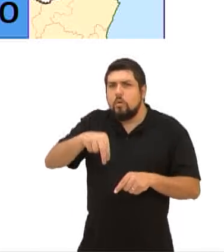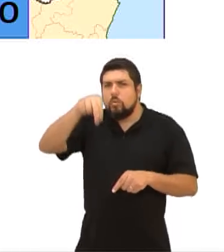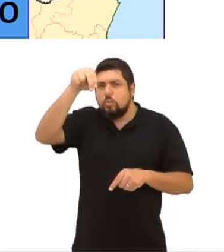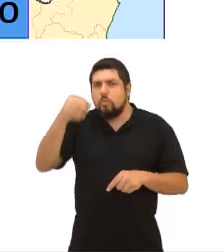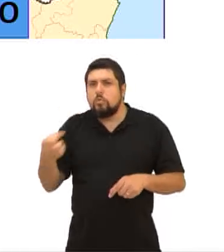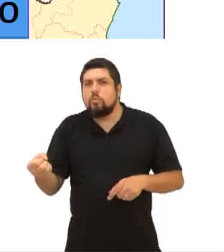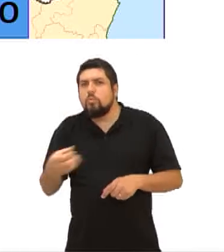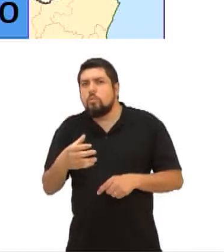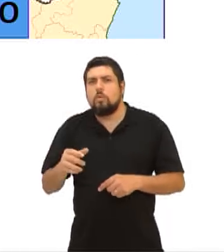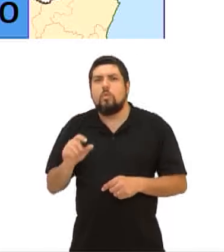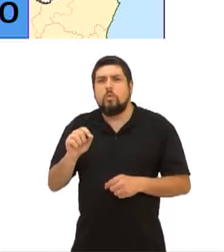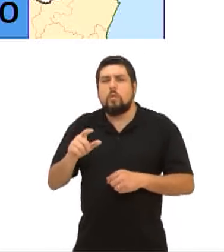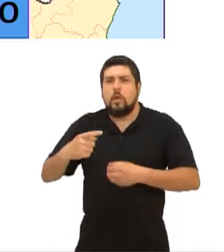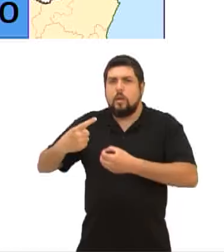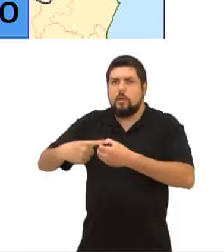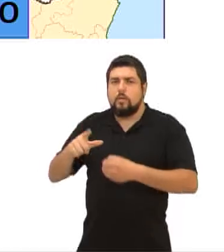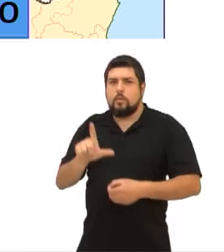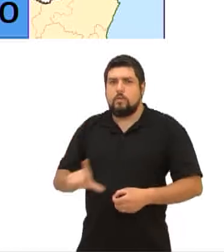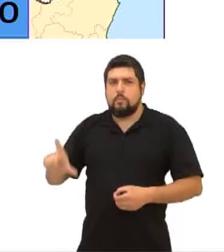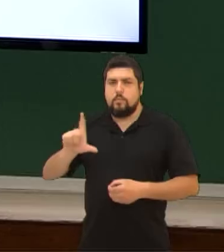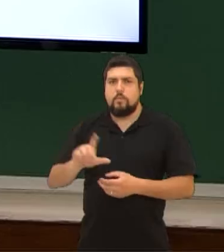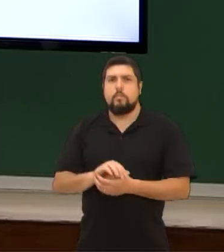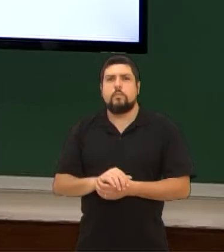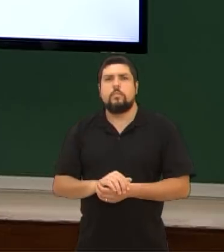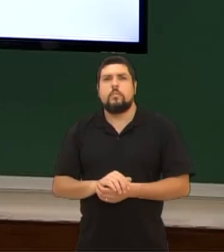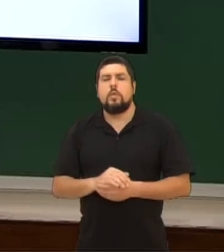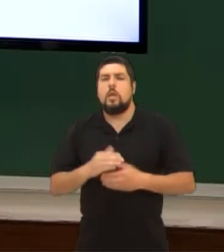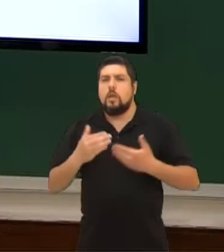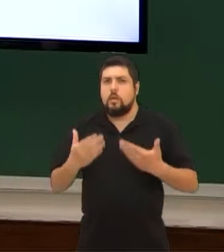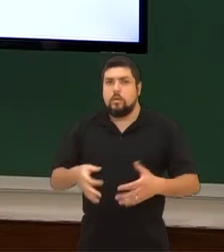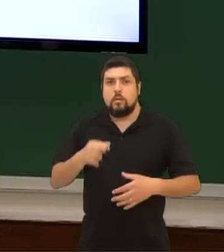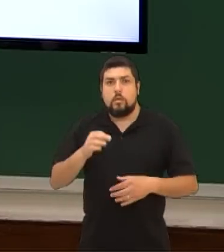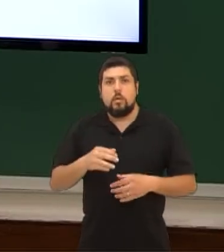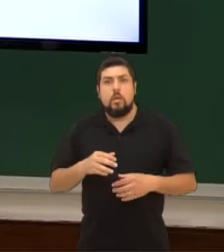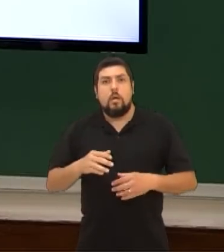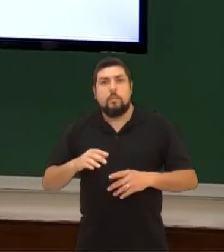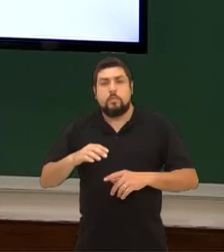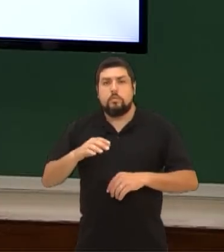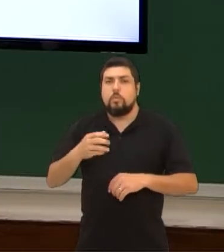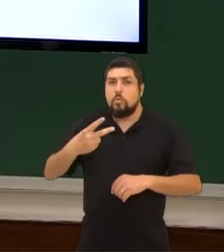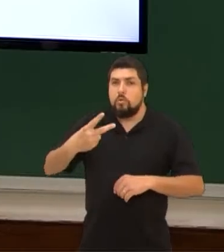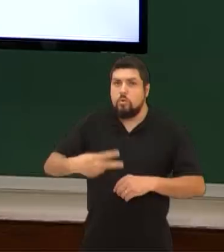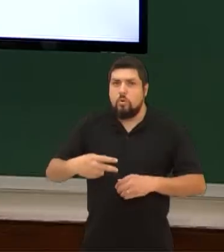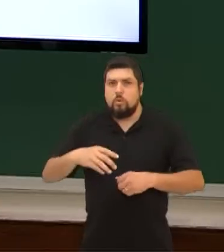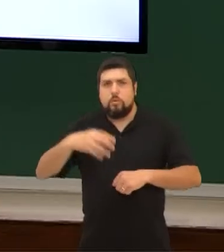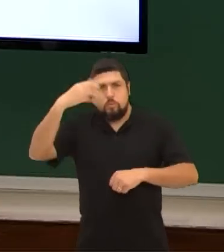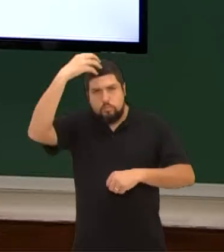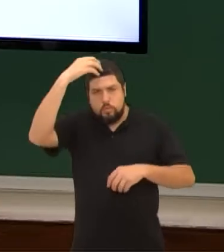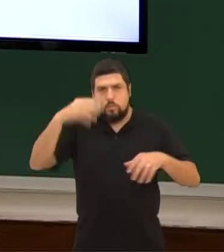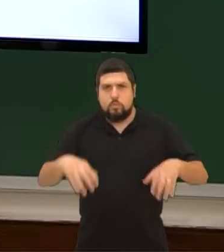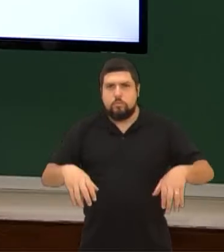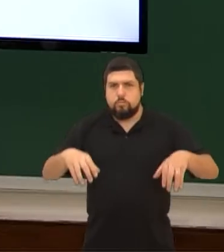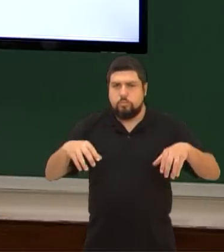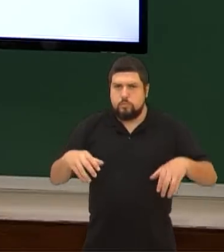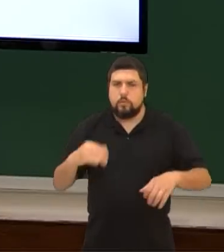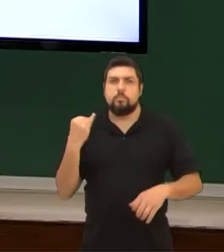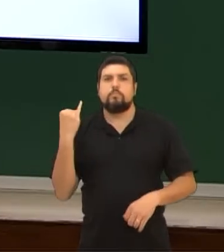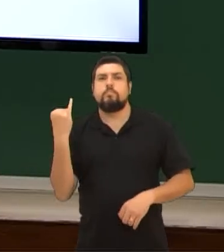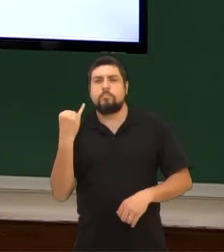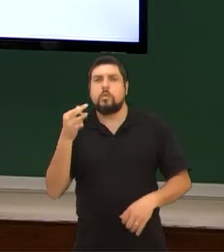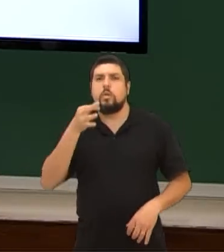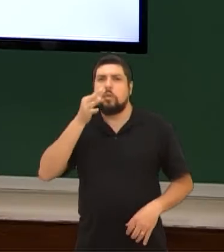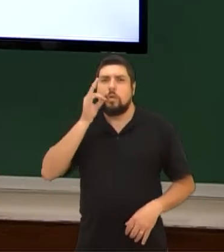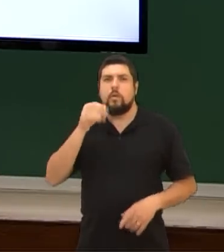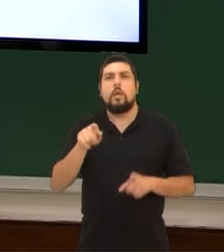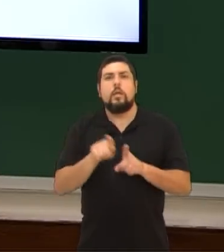a gente vai ter aí a cidade de Londrina. Então o café foi importante no segundo reinado, continua sendo importante nos dias de hoje. E